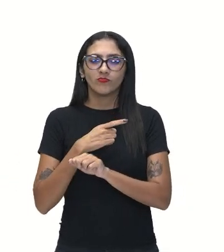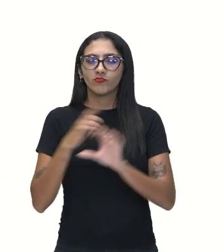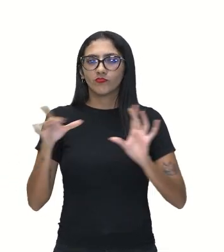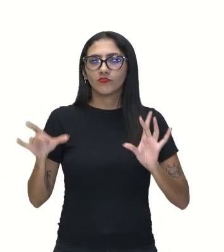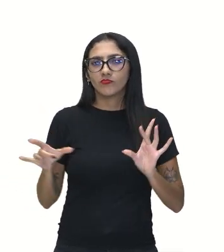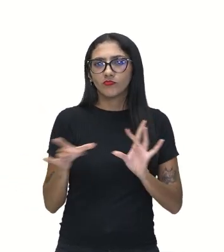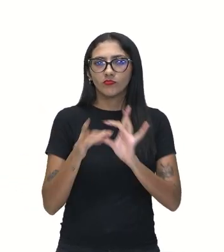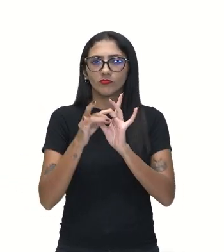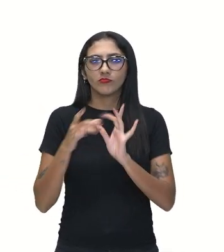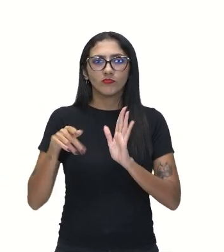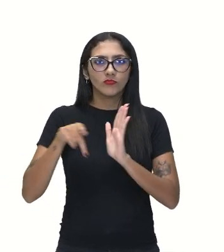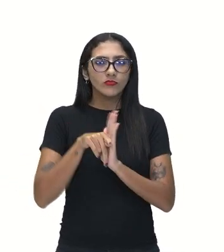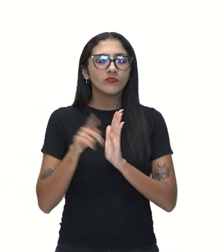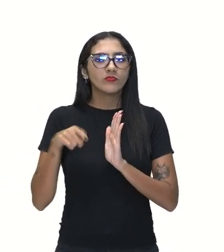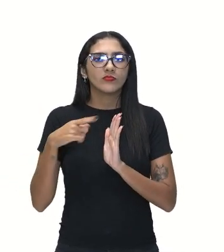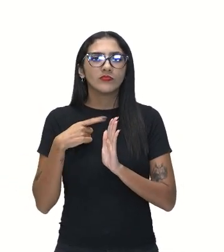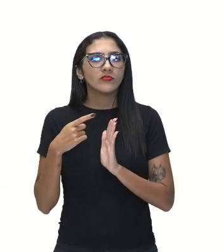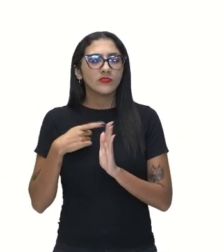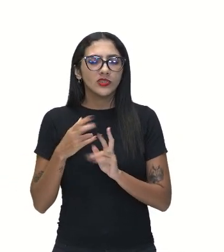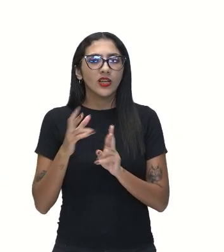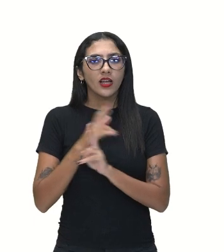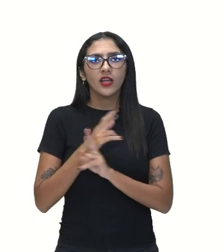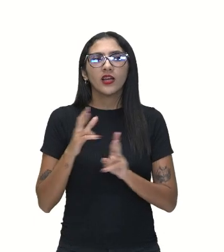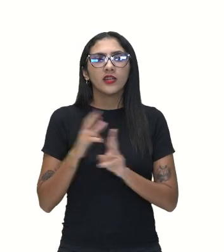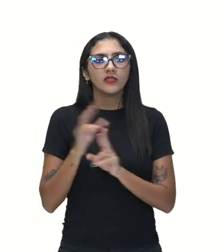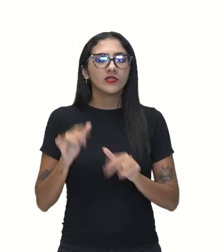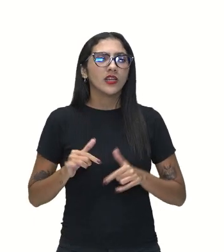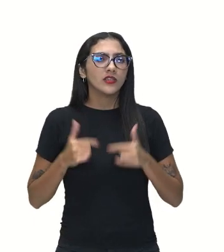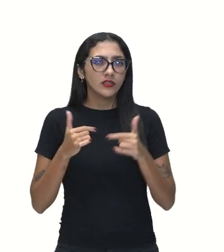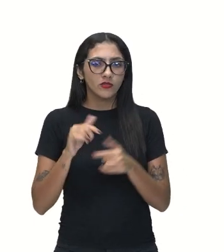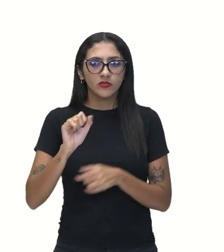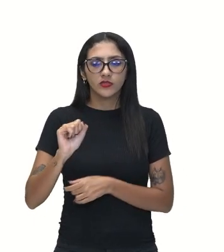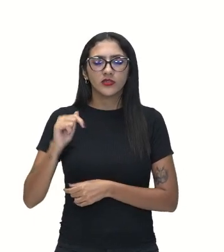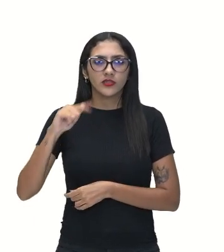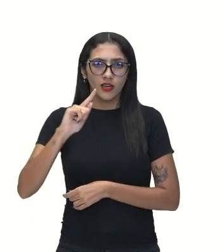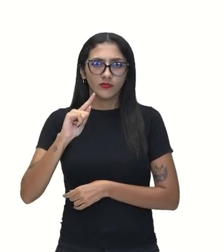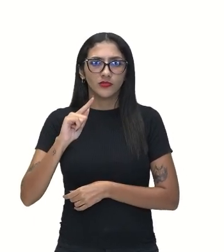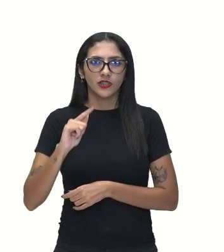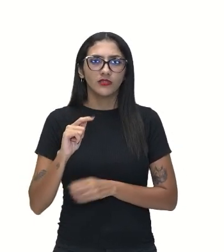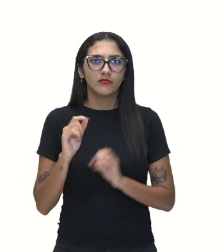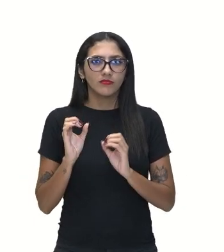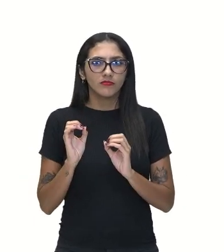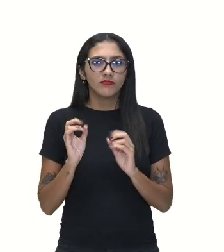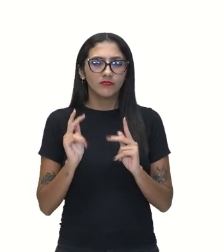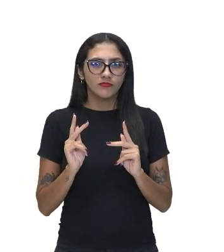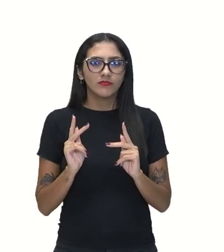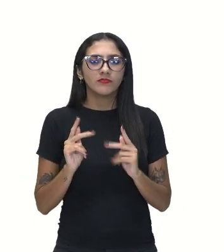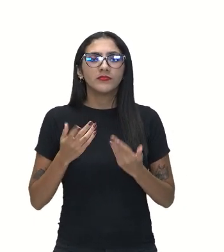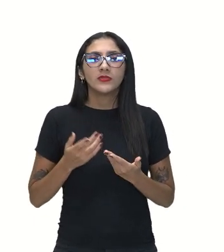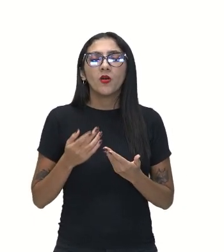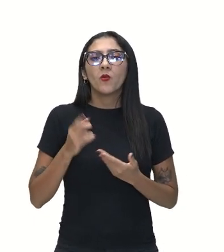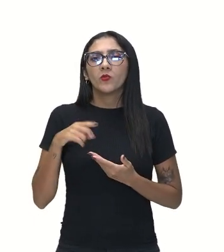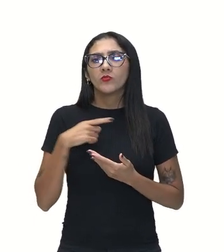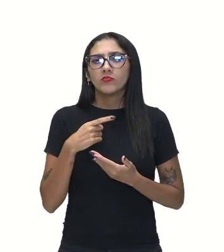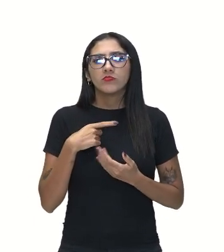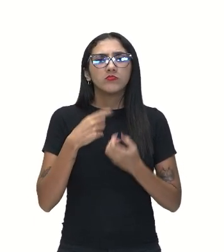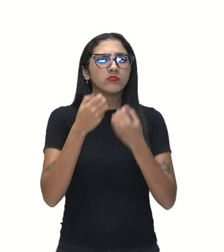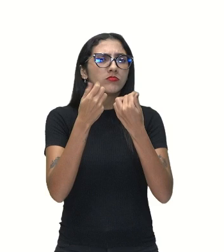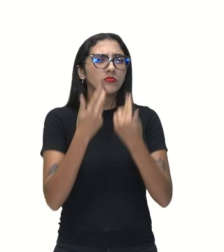formaram aí exatamente, ocorreu esse fenômeno de crase, ok? Então, quando eu